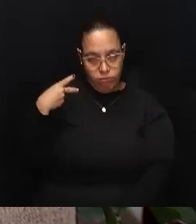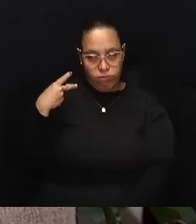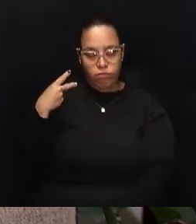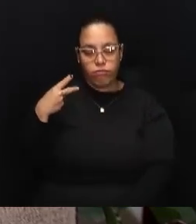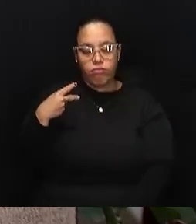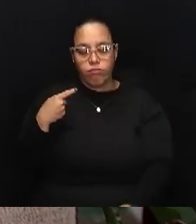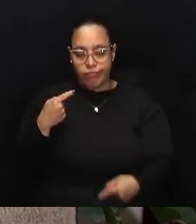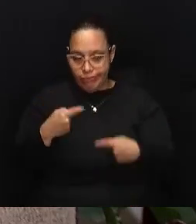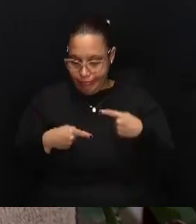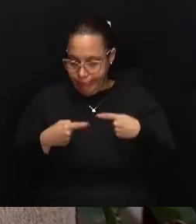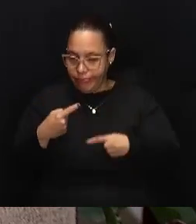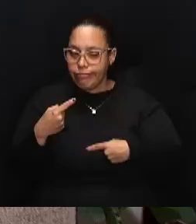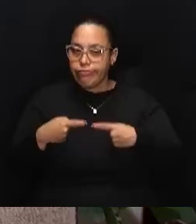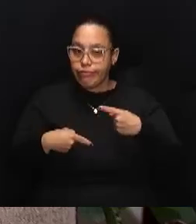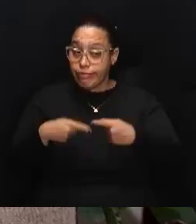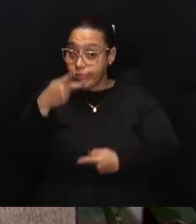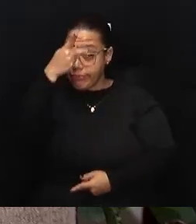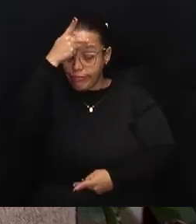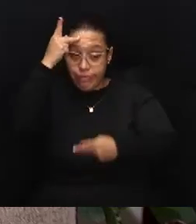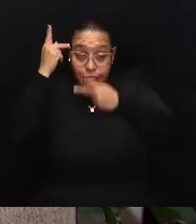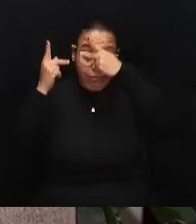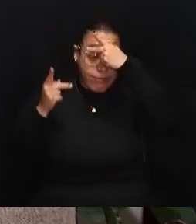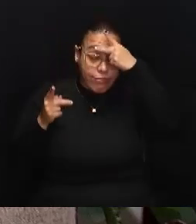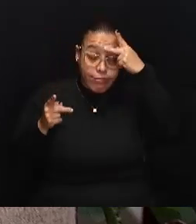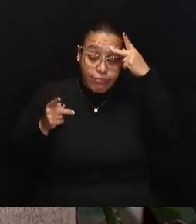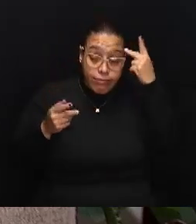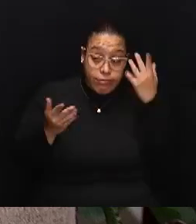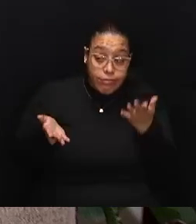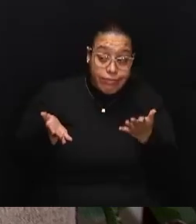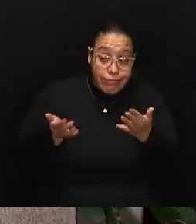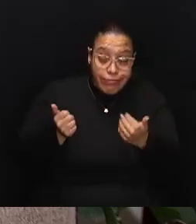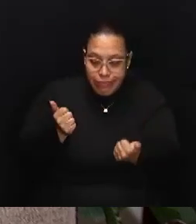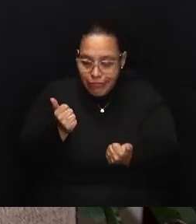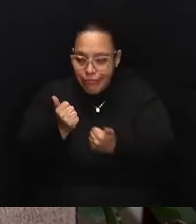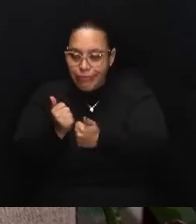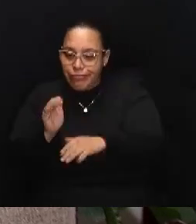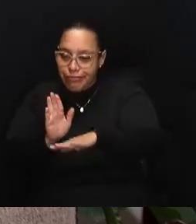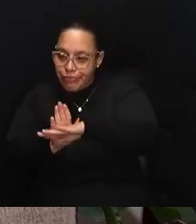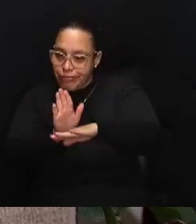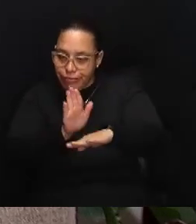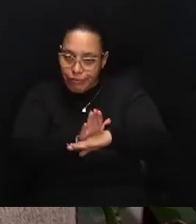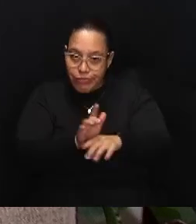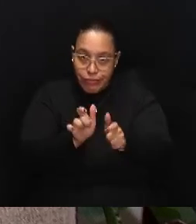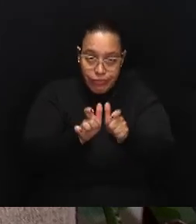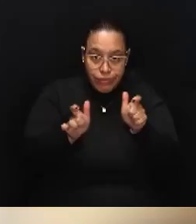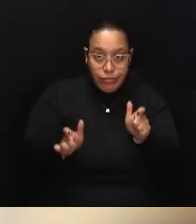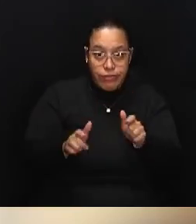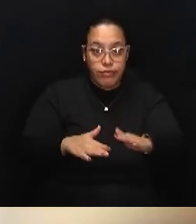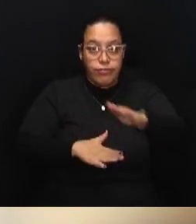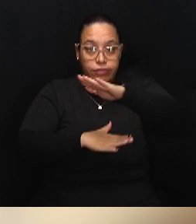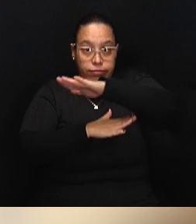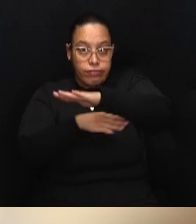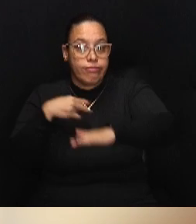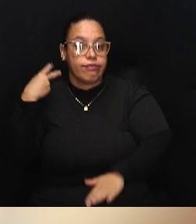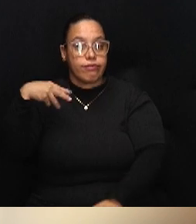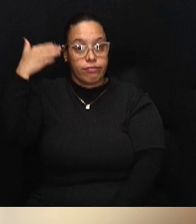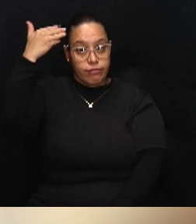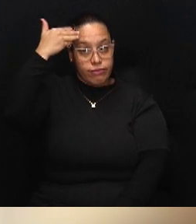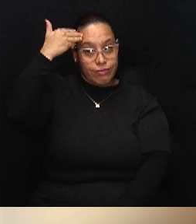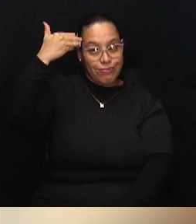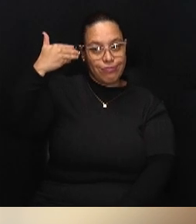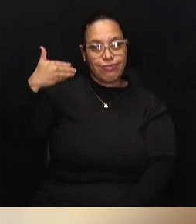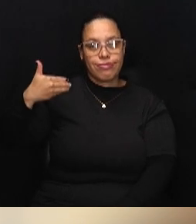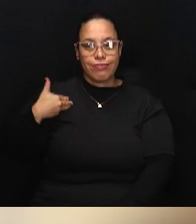político, eu tive pessoas que me apoiaram e me ajudaram muito. Na Câmara, a